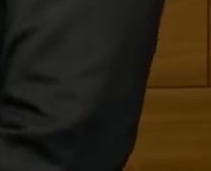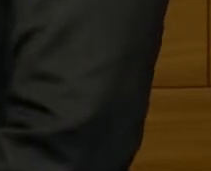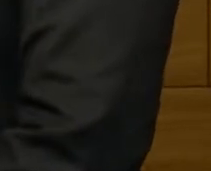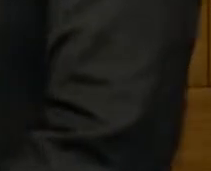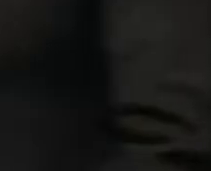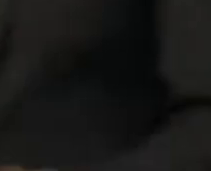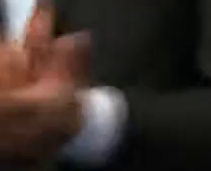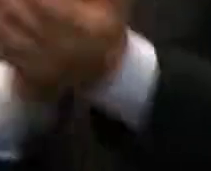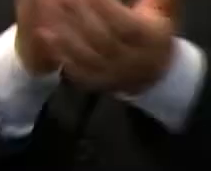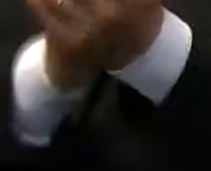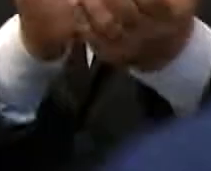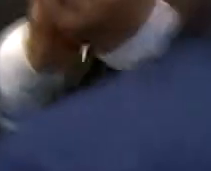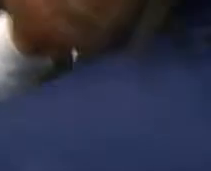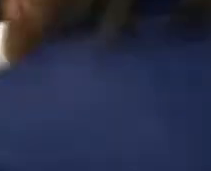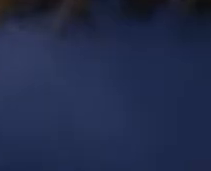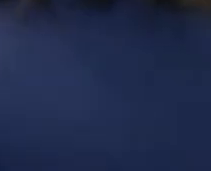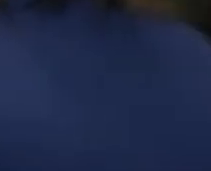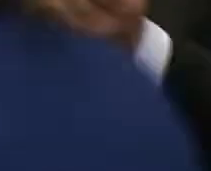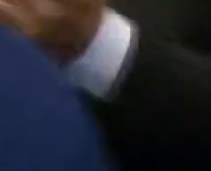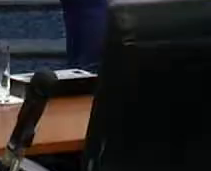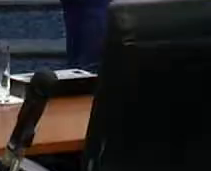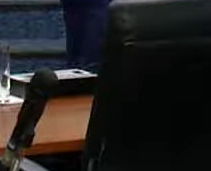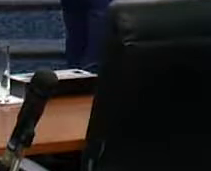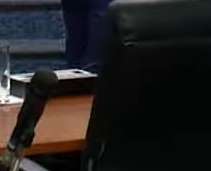de Souza.